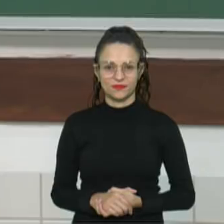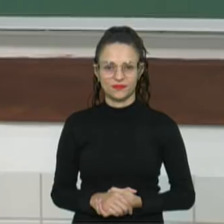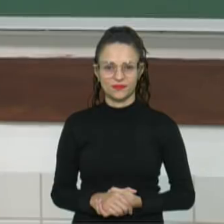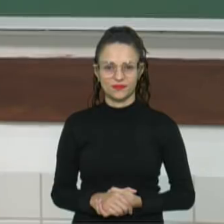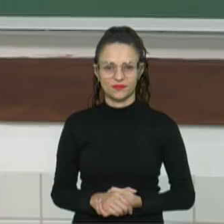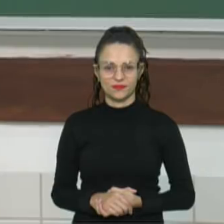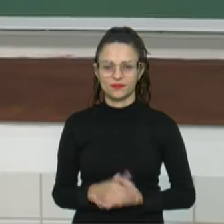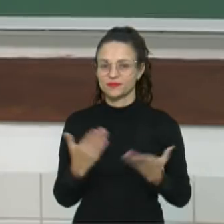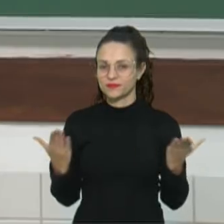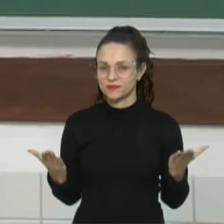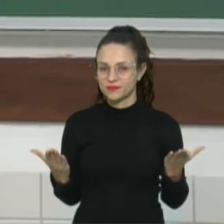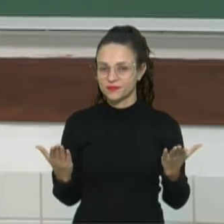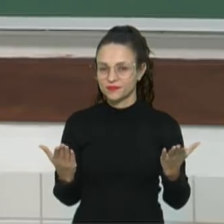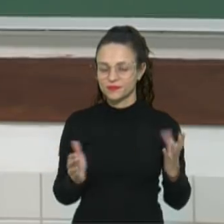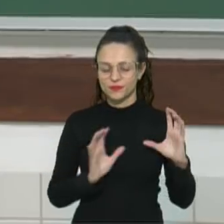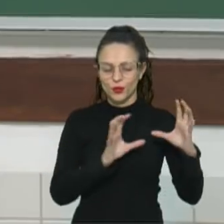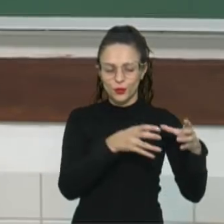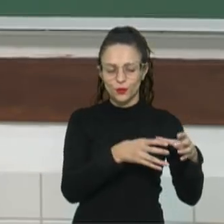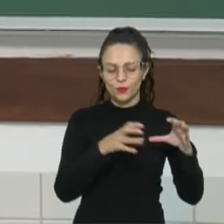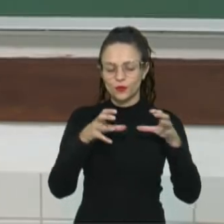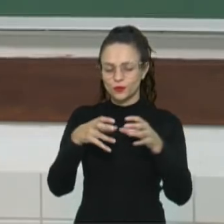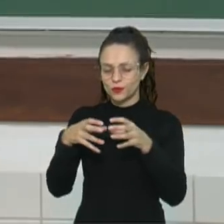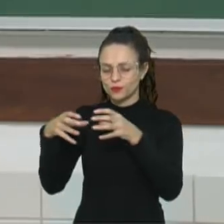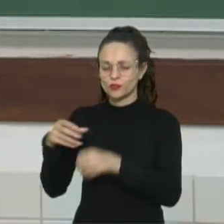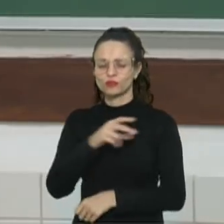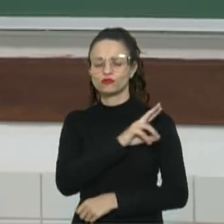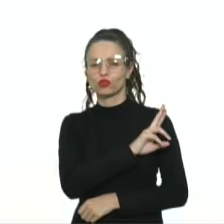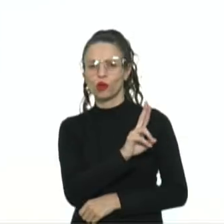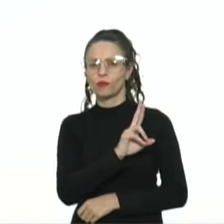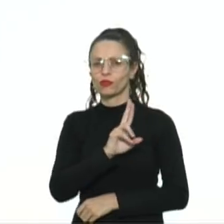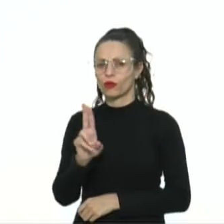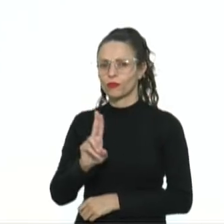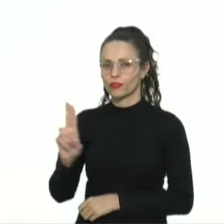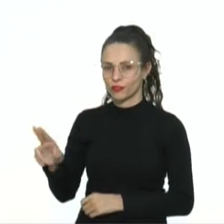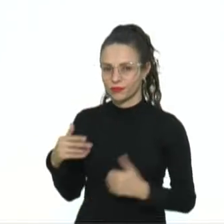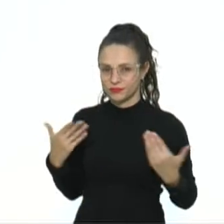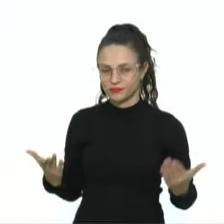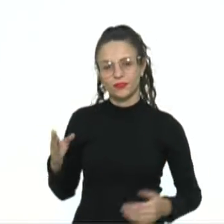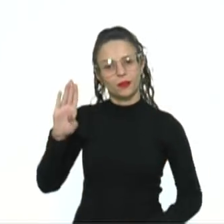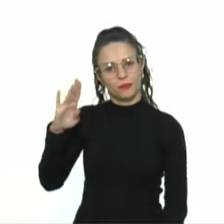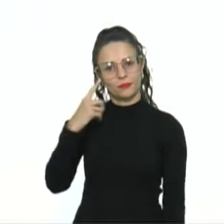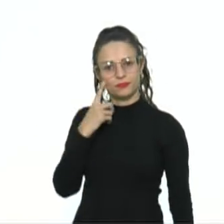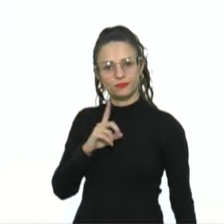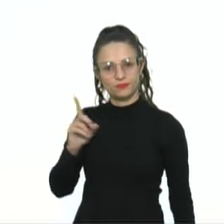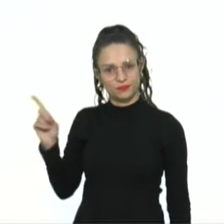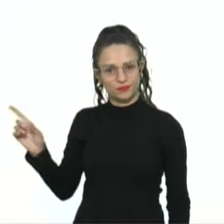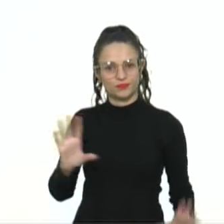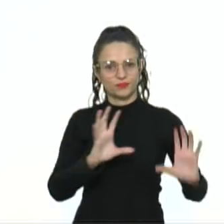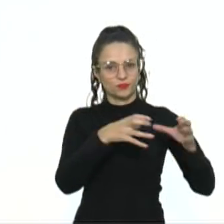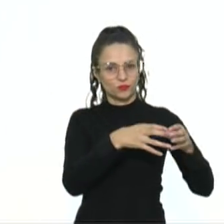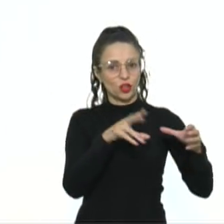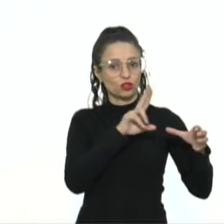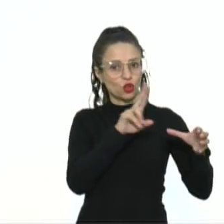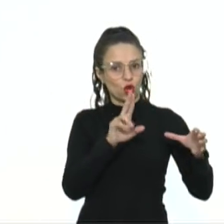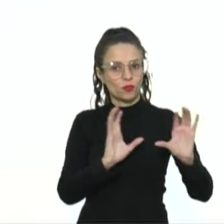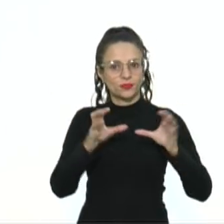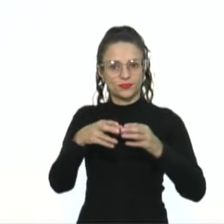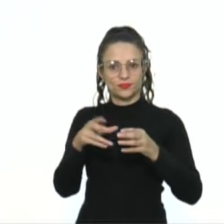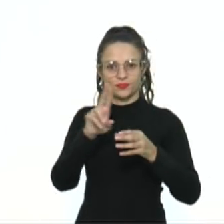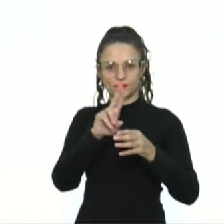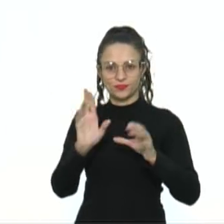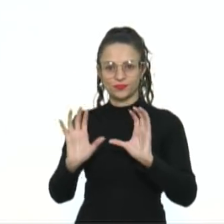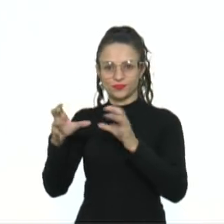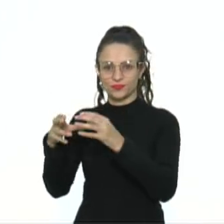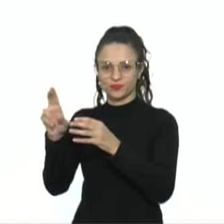E quais são as categorias? Vamos descobrir? Alternativa B, patrões, enamorados